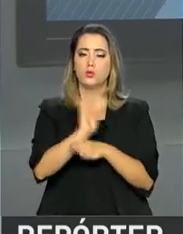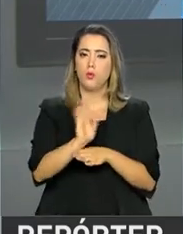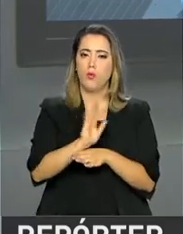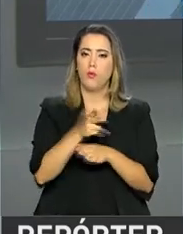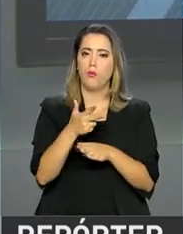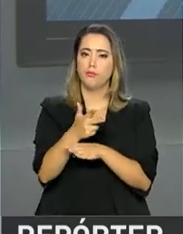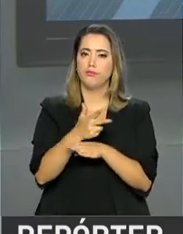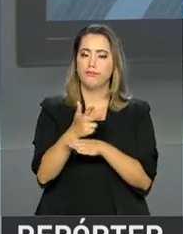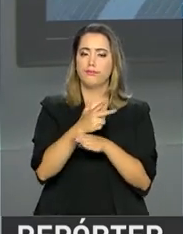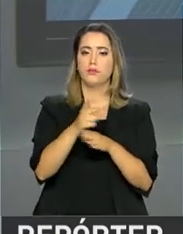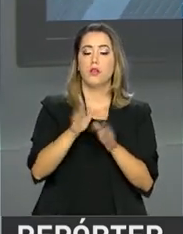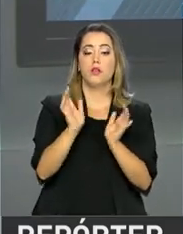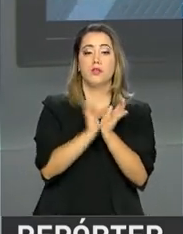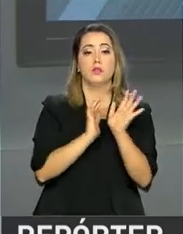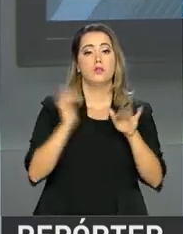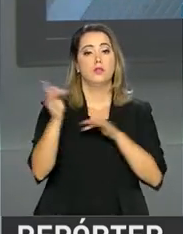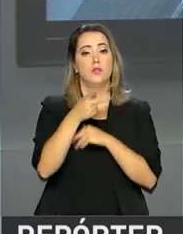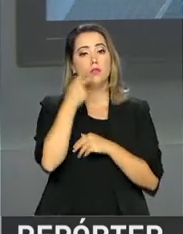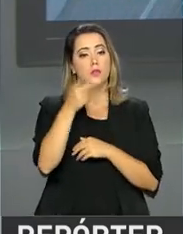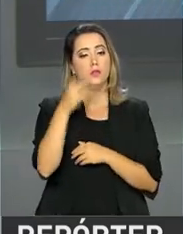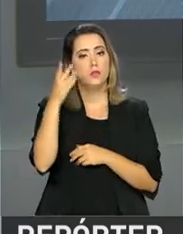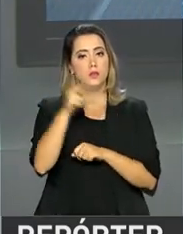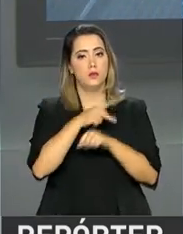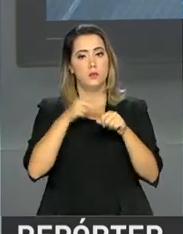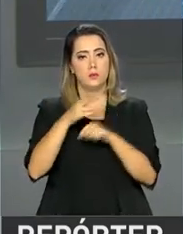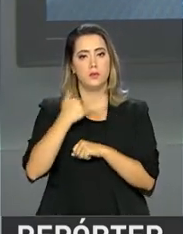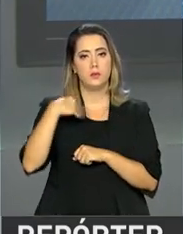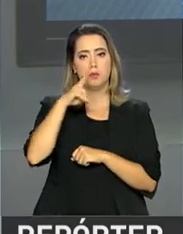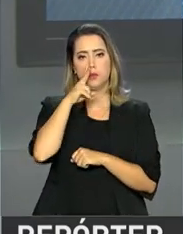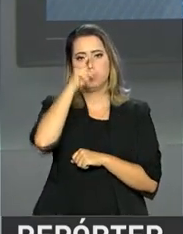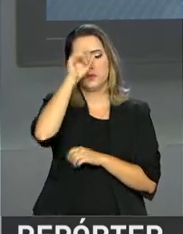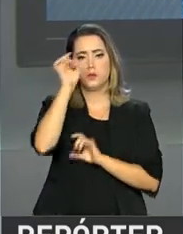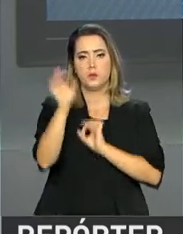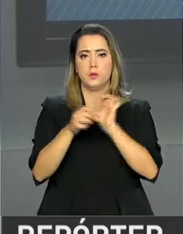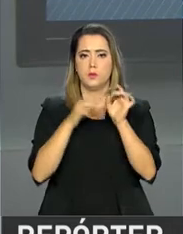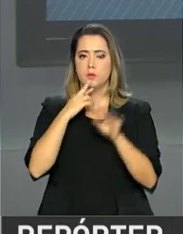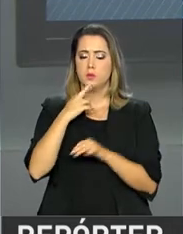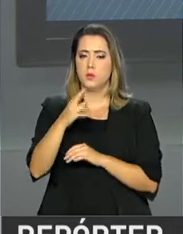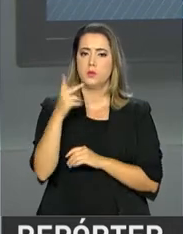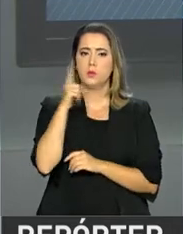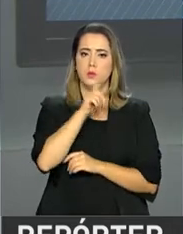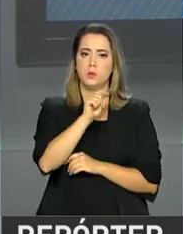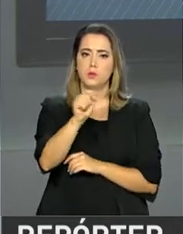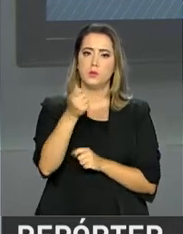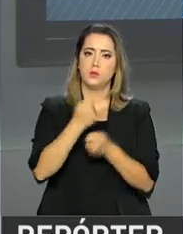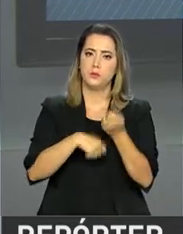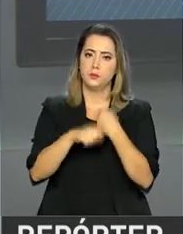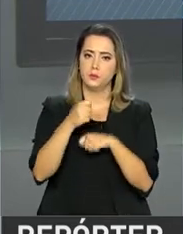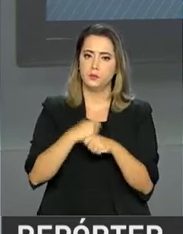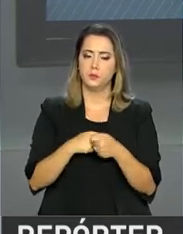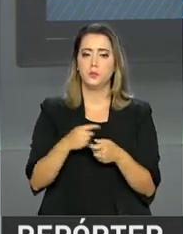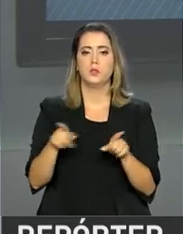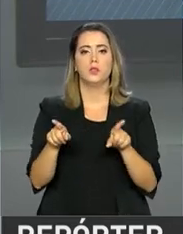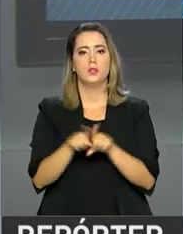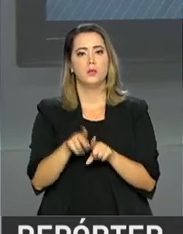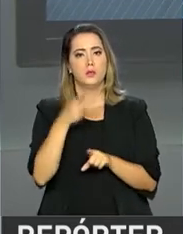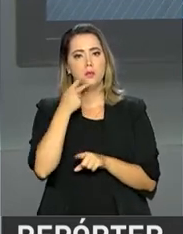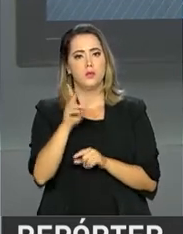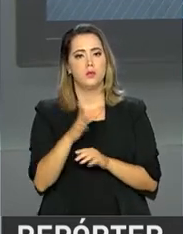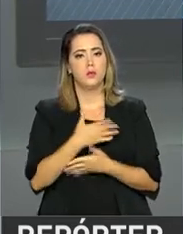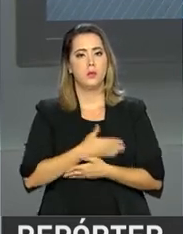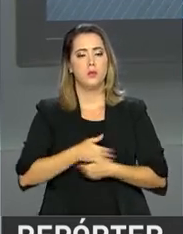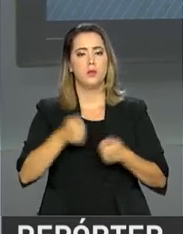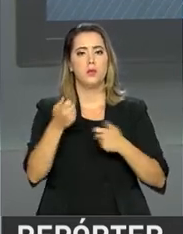redes sociais em que afirma que o país está mais forte especialmente com os resultados alcançados na área econômica temer disse que a